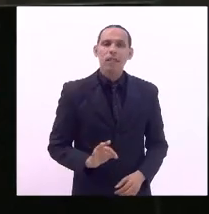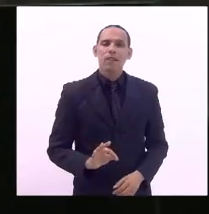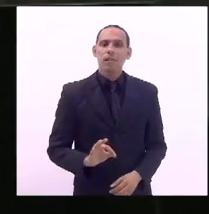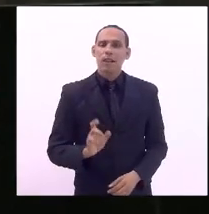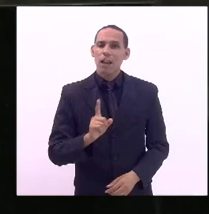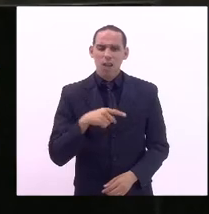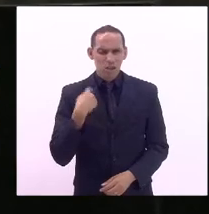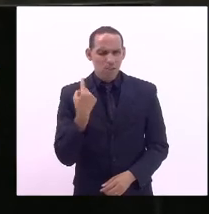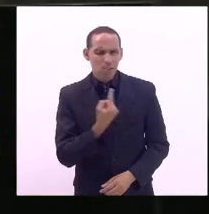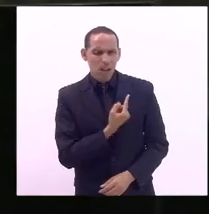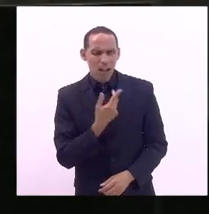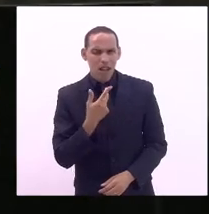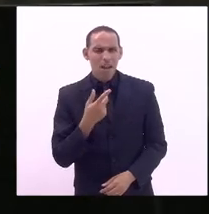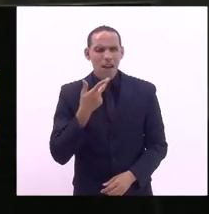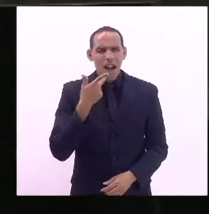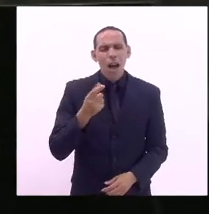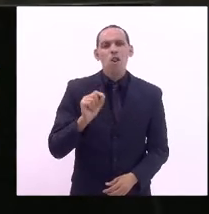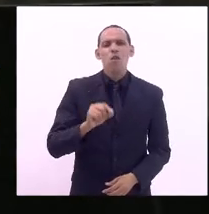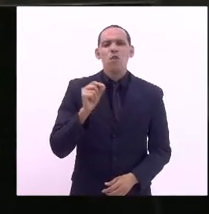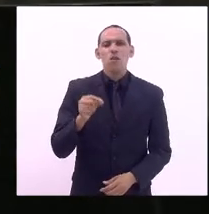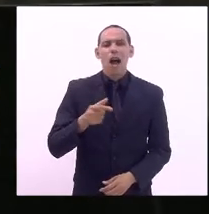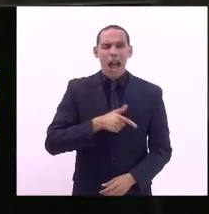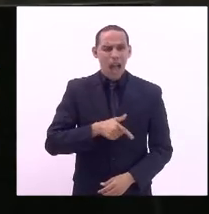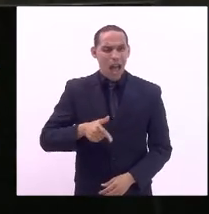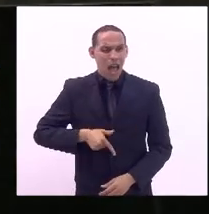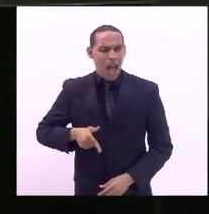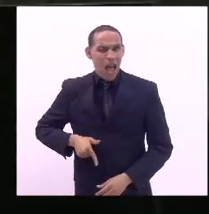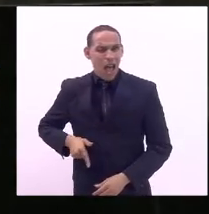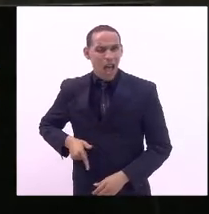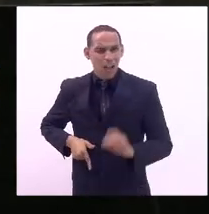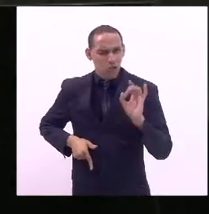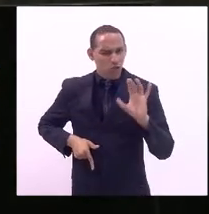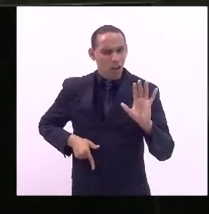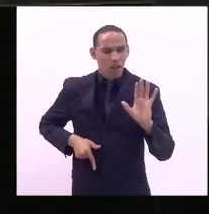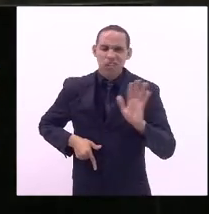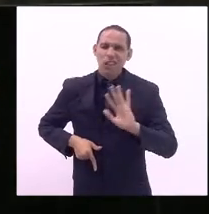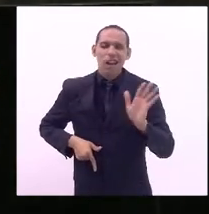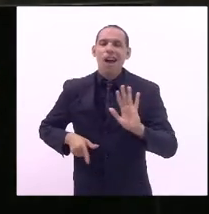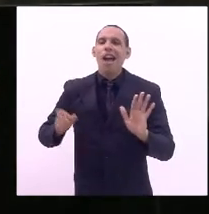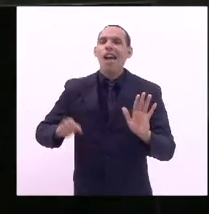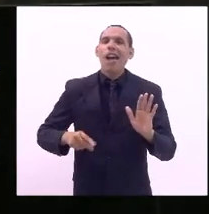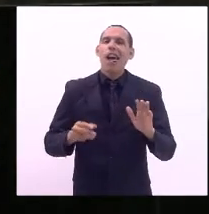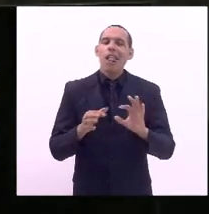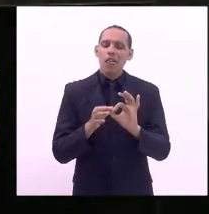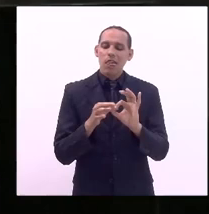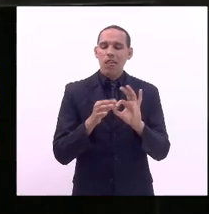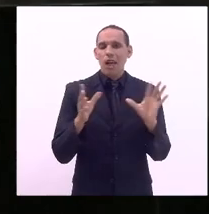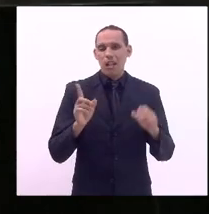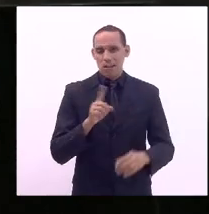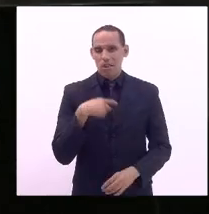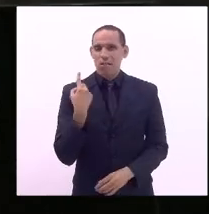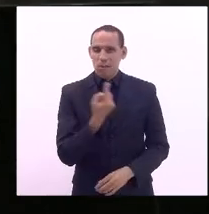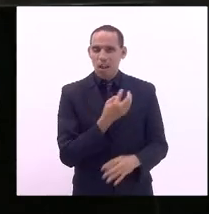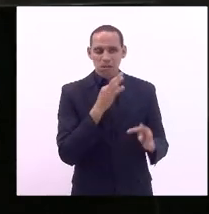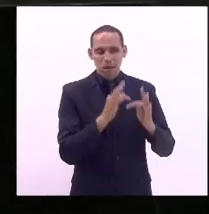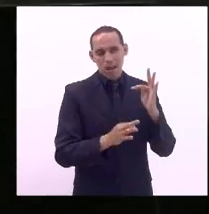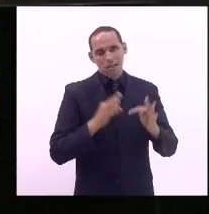disse, não é para falar e tratar apenas de armas, é para tratar da nossa